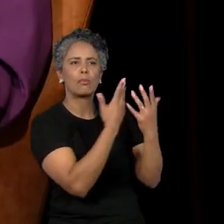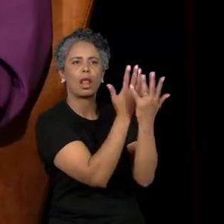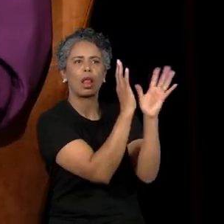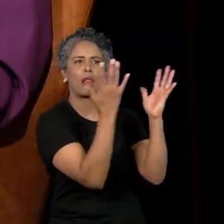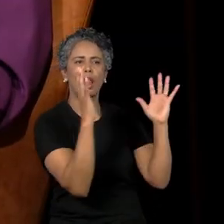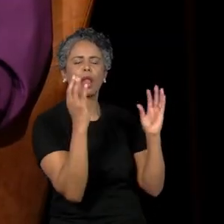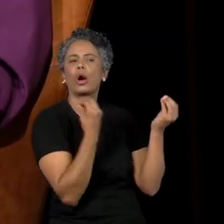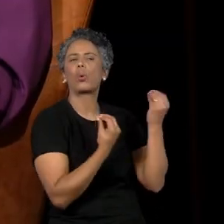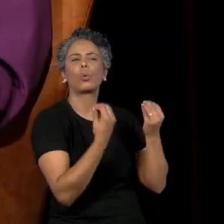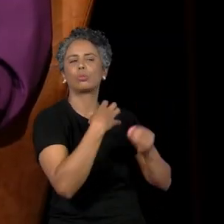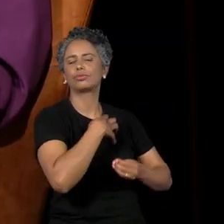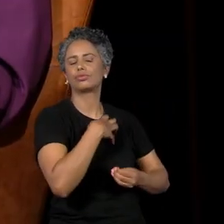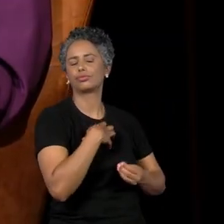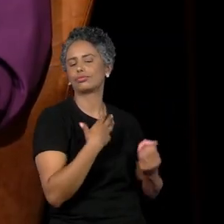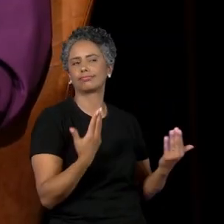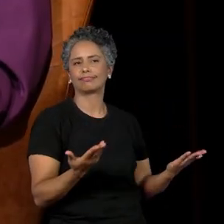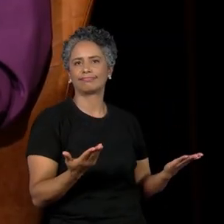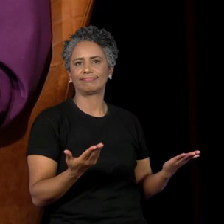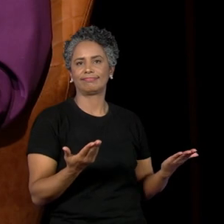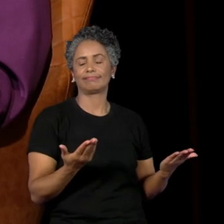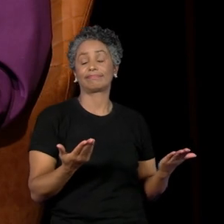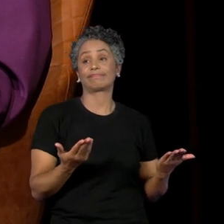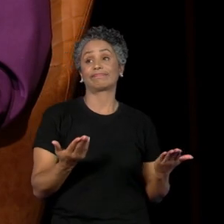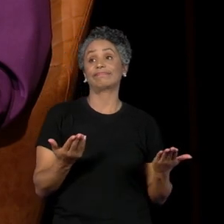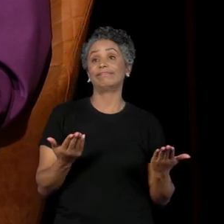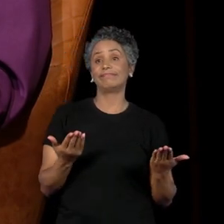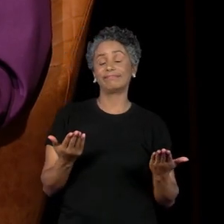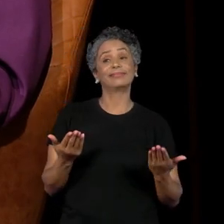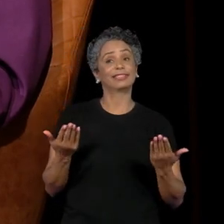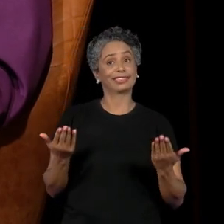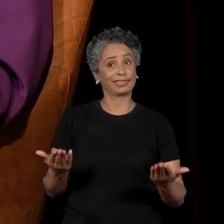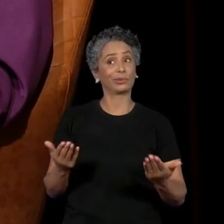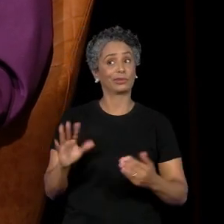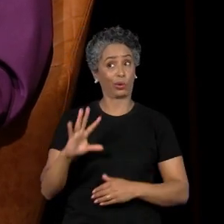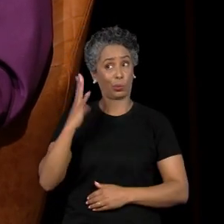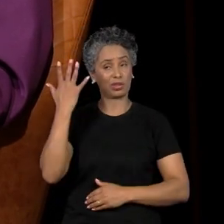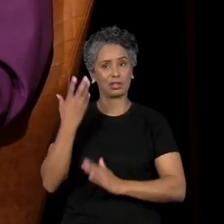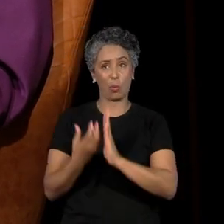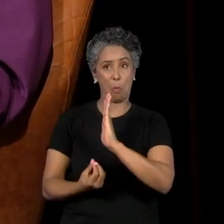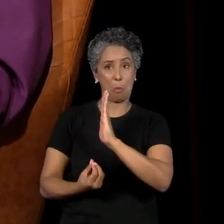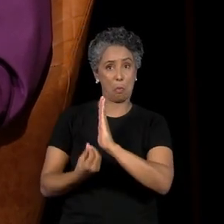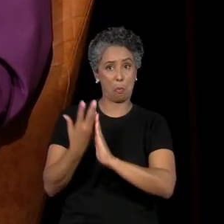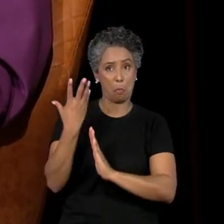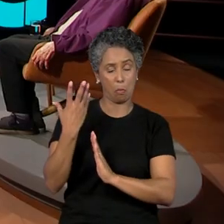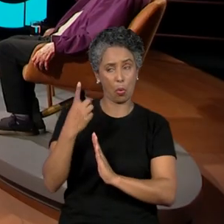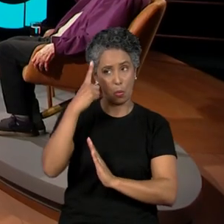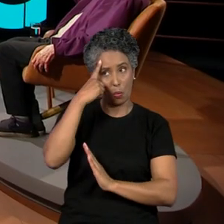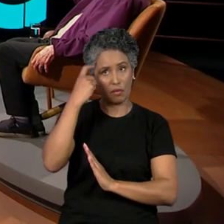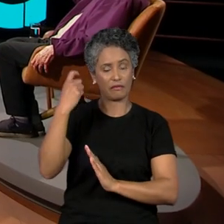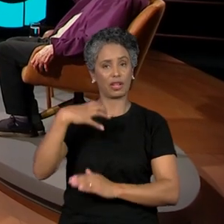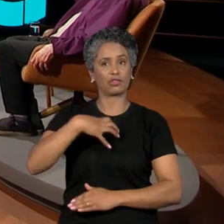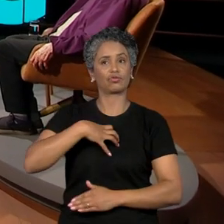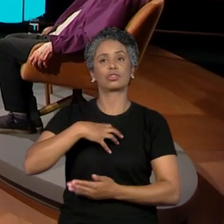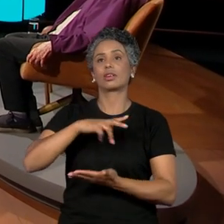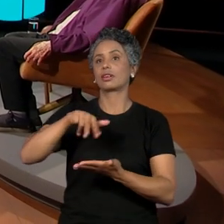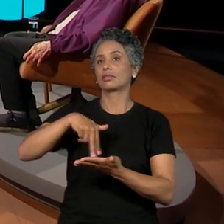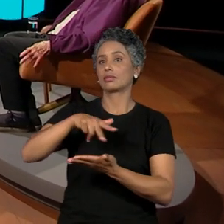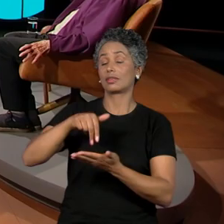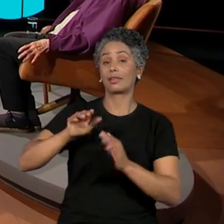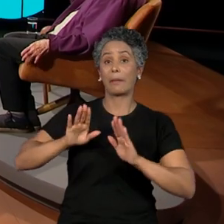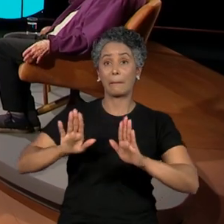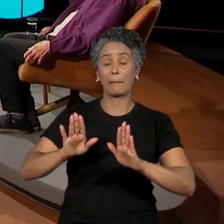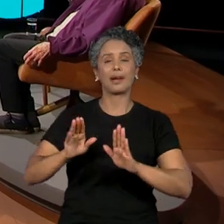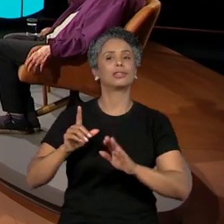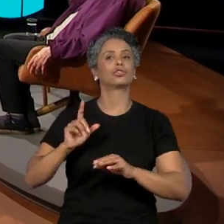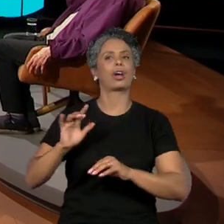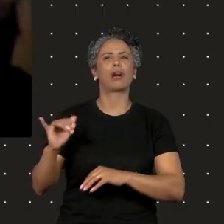A gente embarcou para Brasília, aí tinha de avião 4 horas de teco-teco,